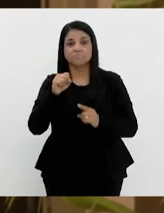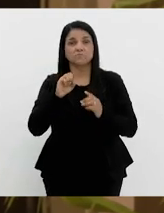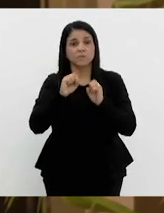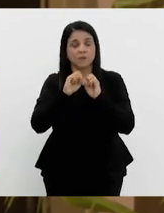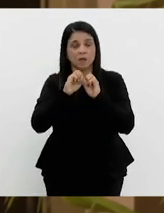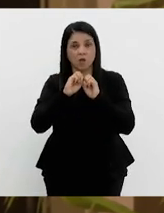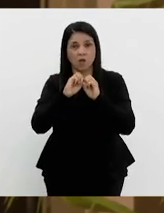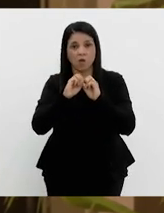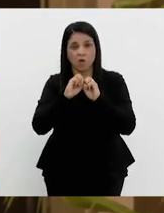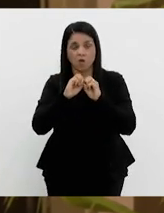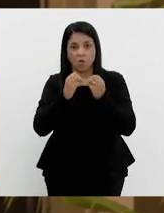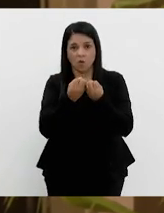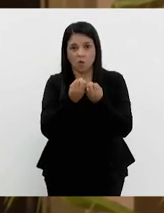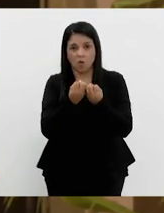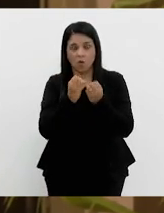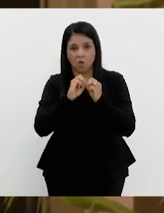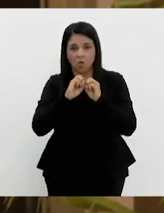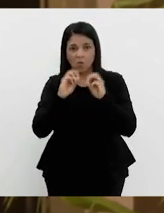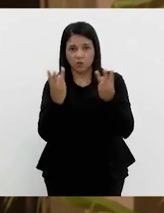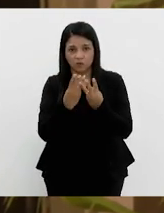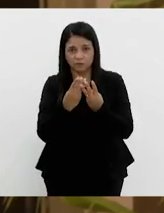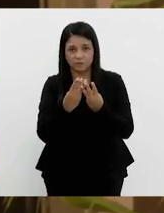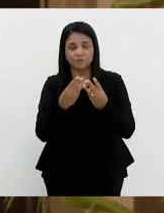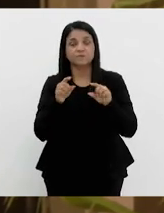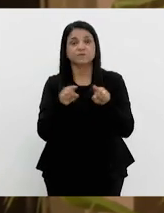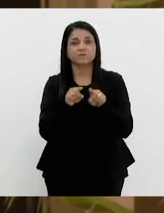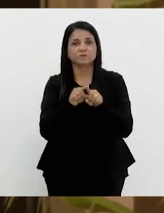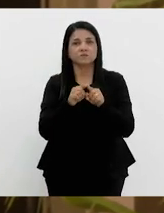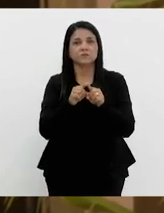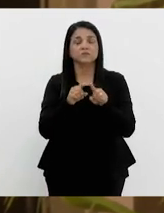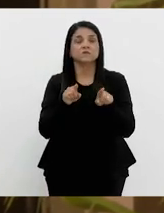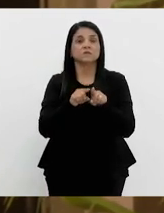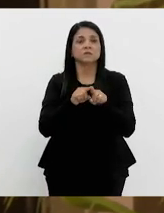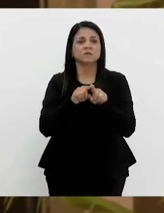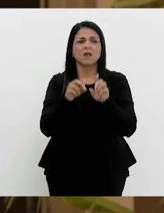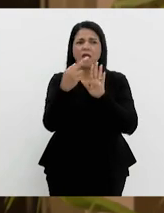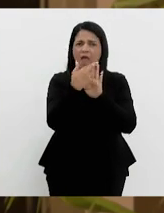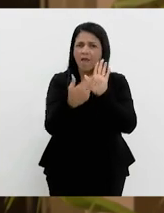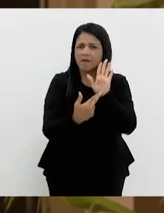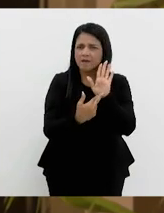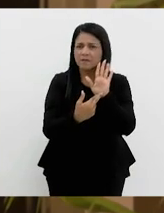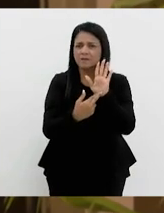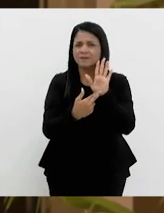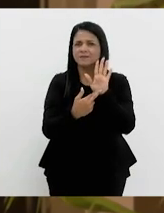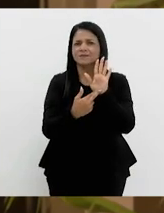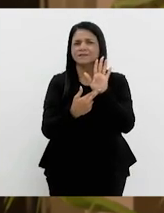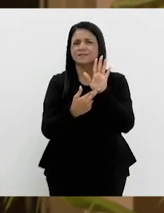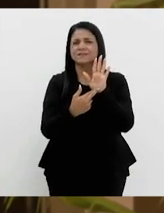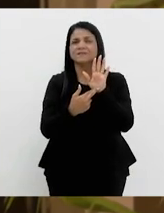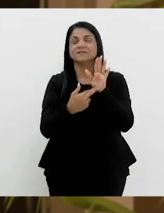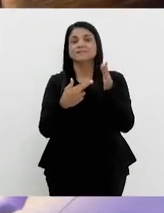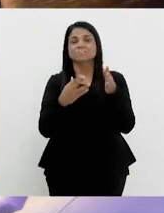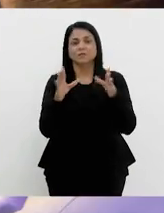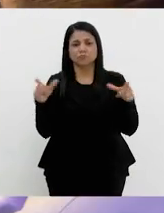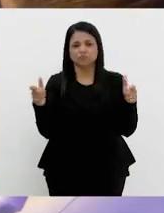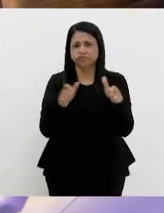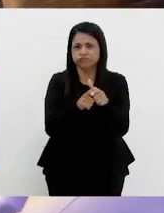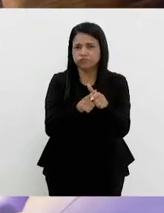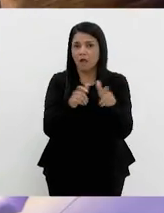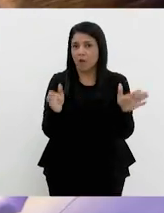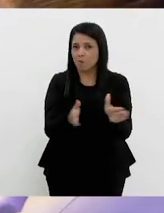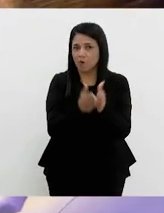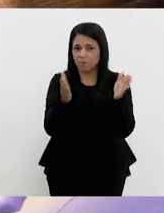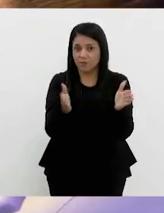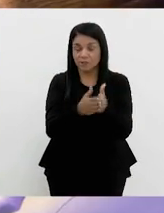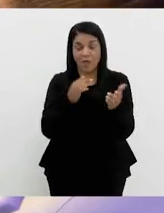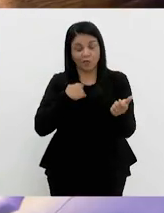reconhecendo a importância de metas que vão desde a erradicação da pobreza Me desculpe pessoal meio